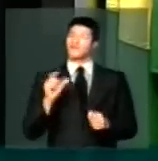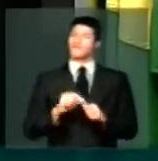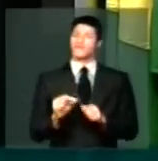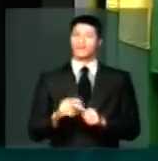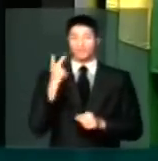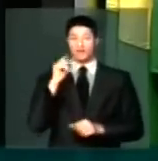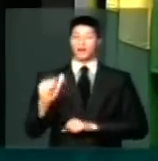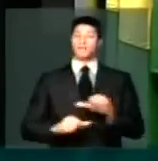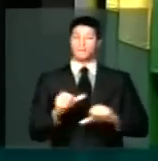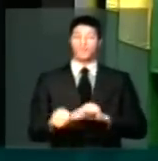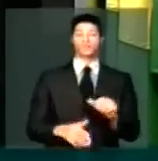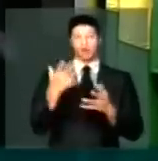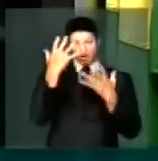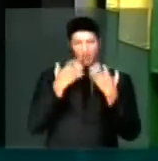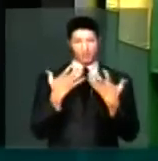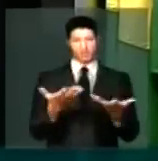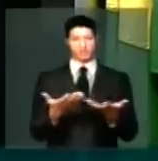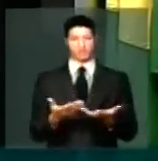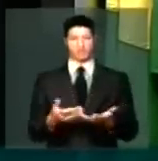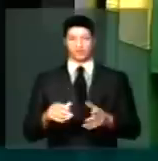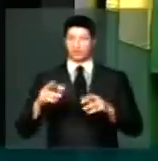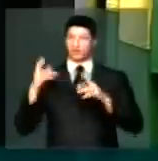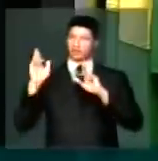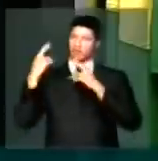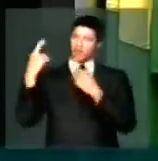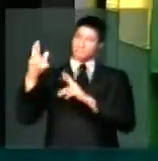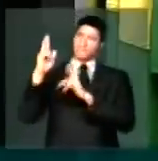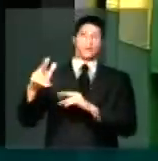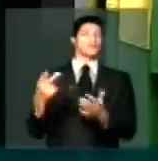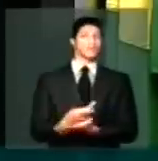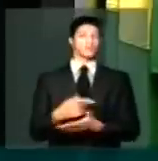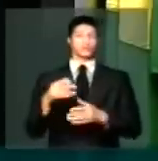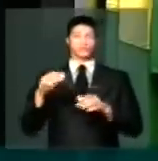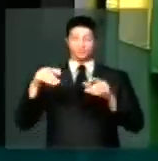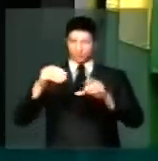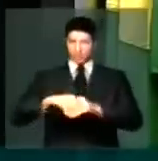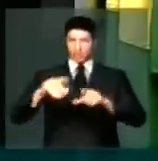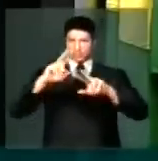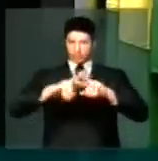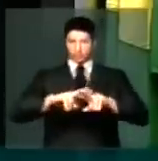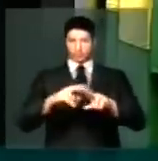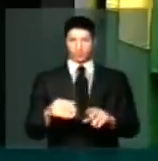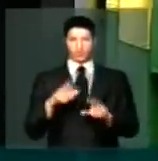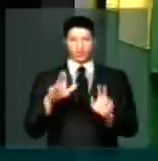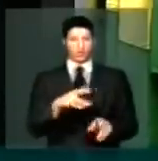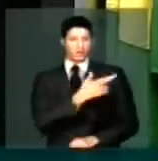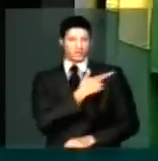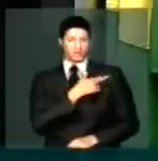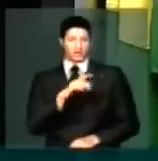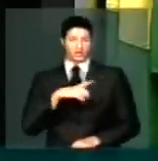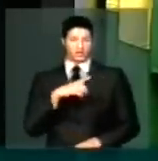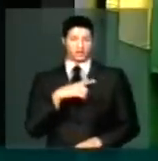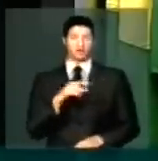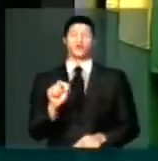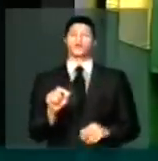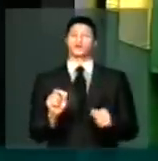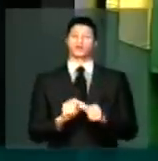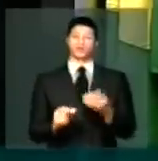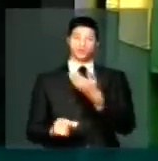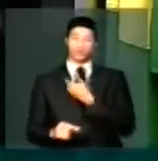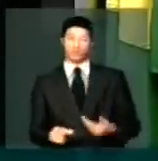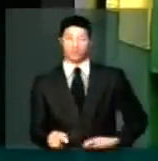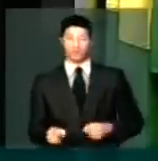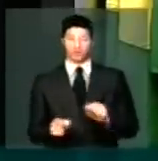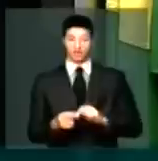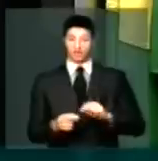feito para mudar essa realidade, as rebeliões que têm acontecido nos presídios? Qual o papel que ele tem feito? O que esse governo